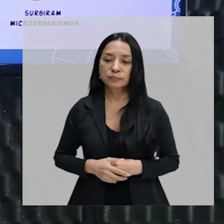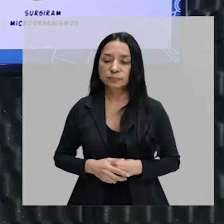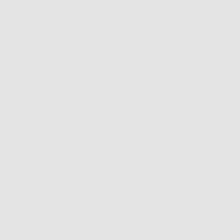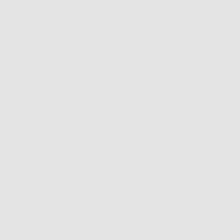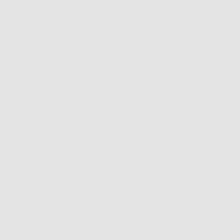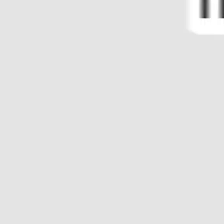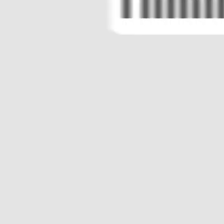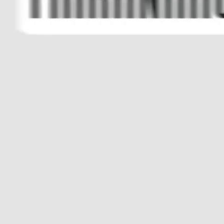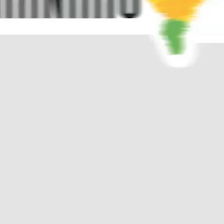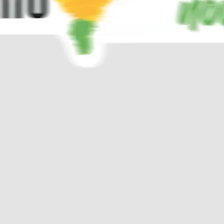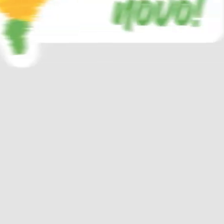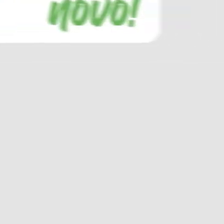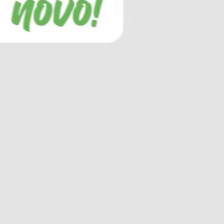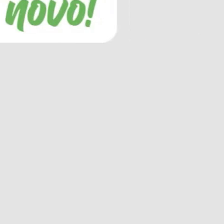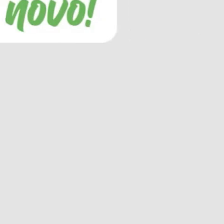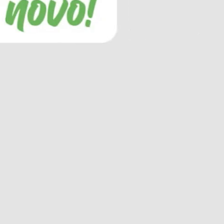mais